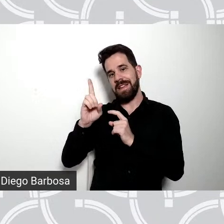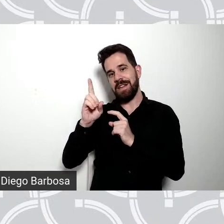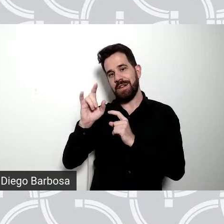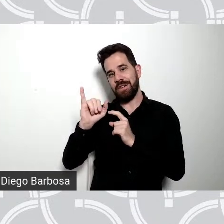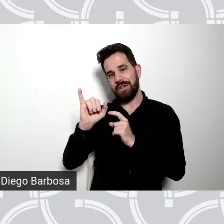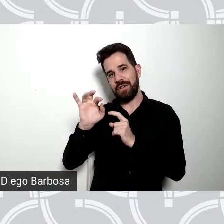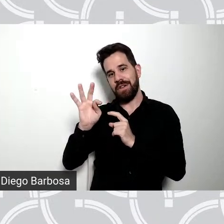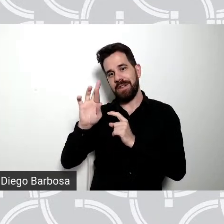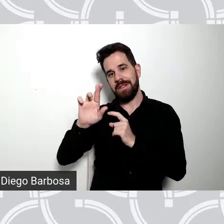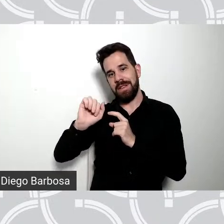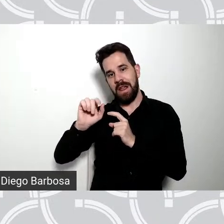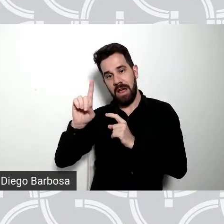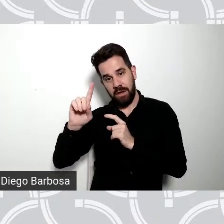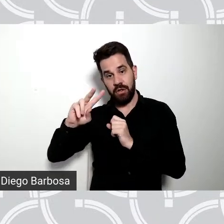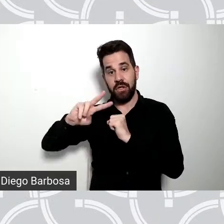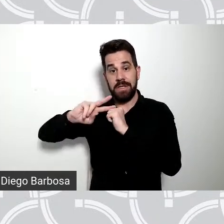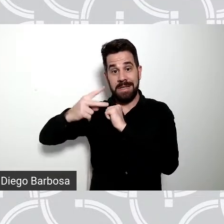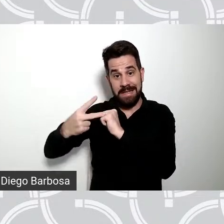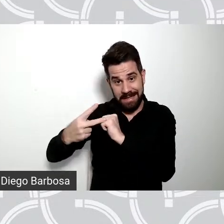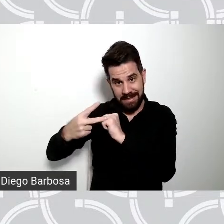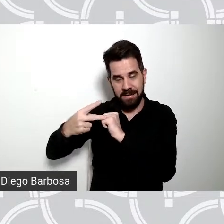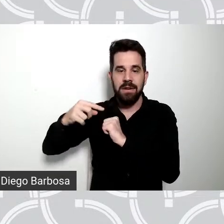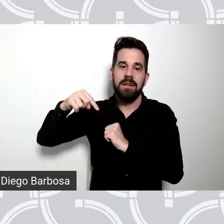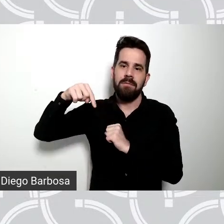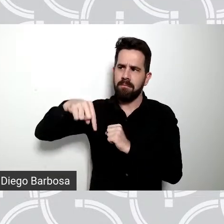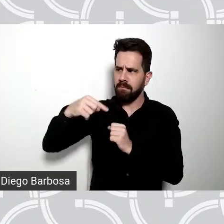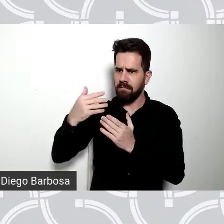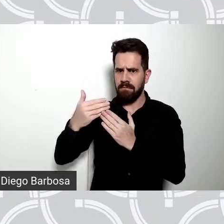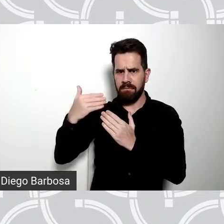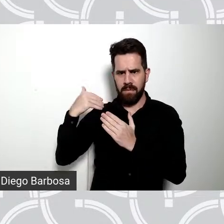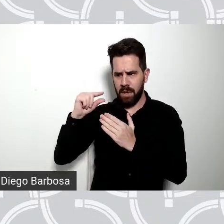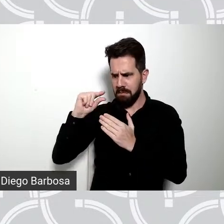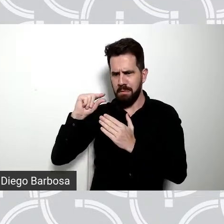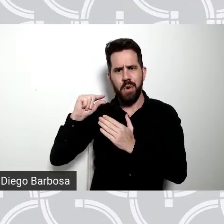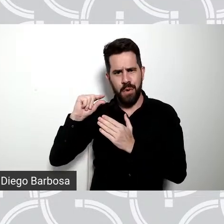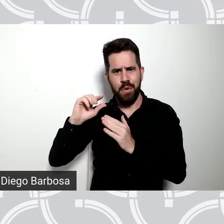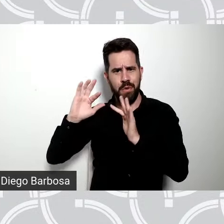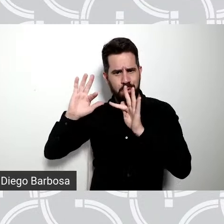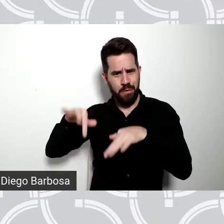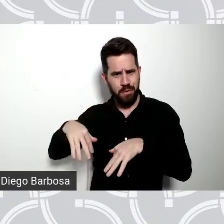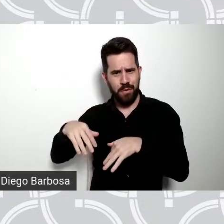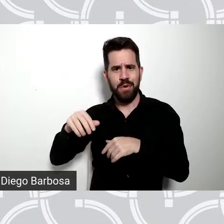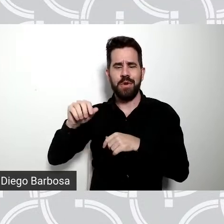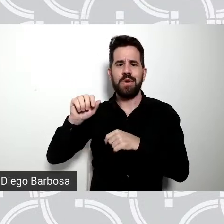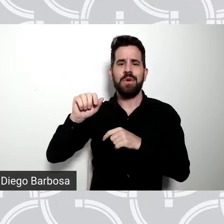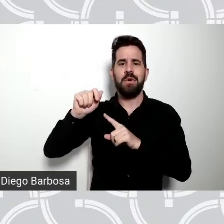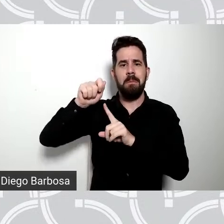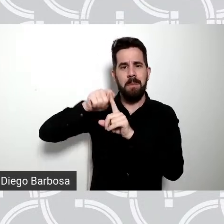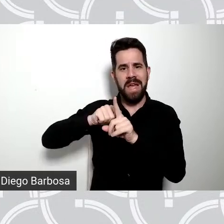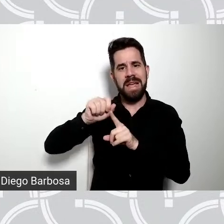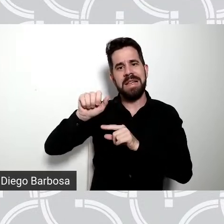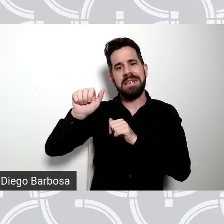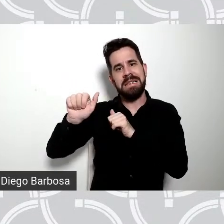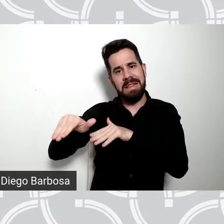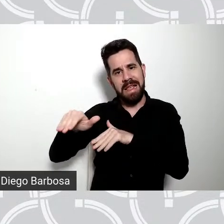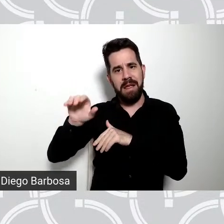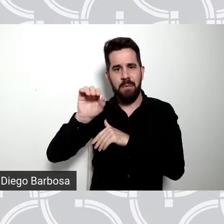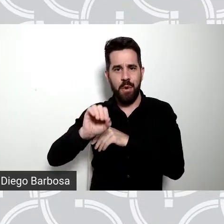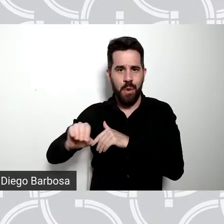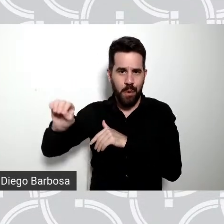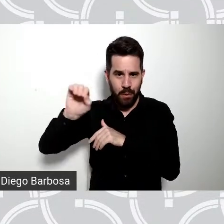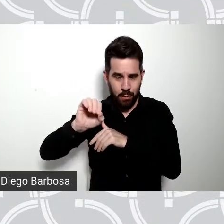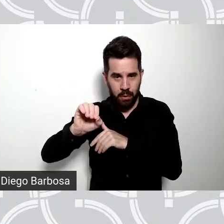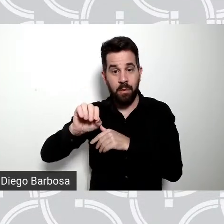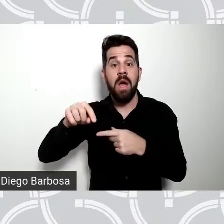bianualmente e que aconteceu entre setembro e outubro desse ano, também online, e esse evento que se finaliza hoje, o